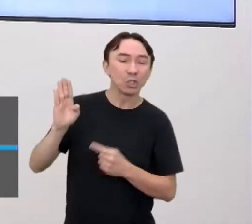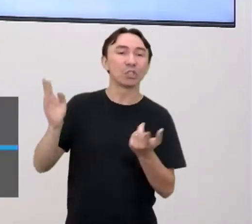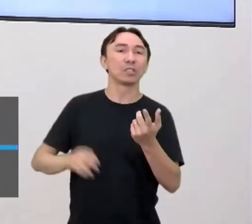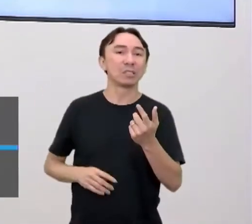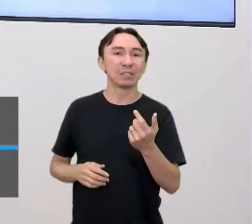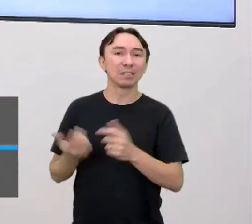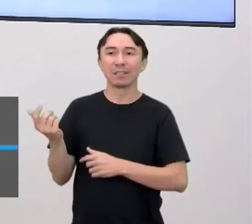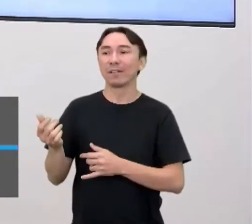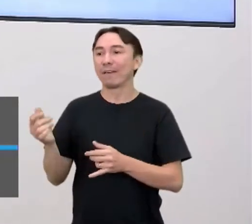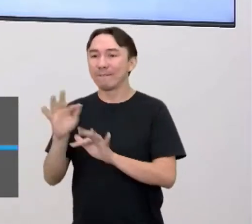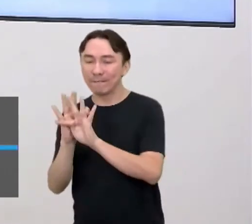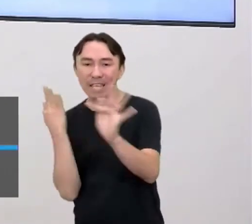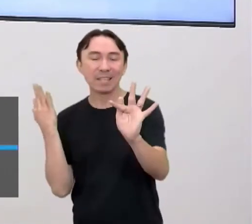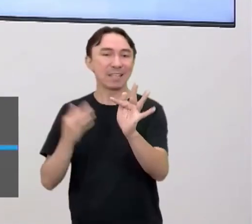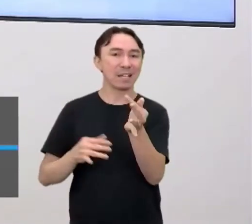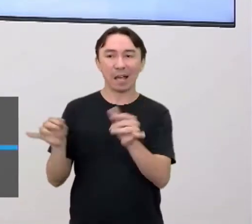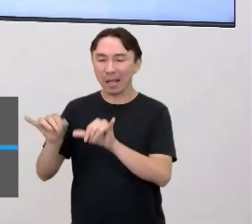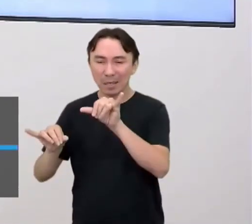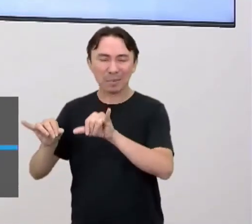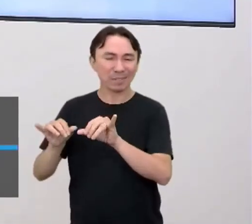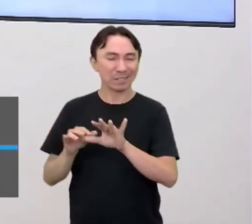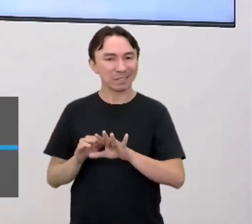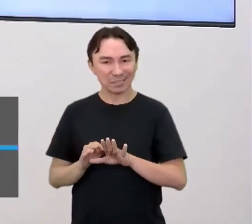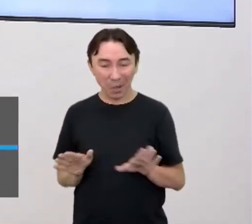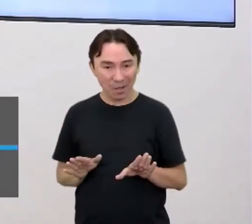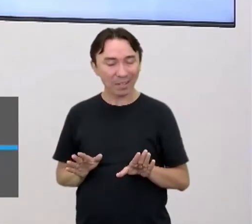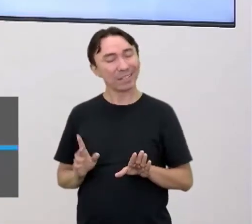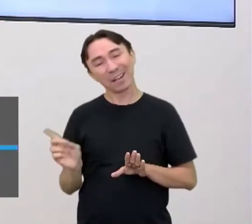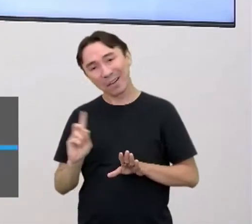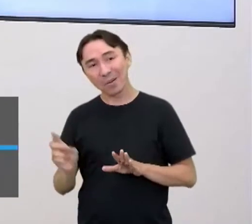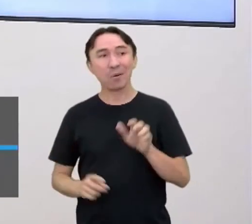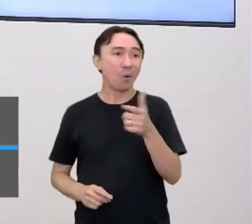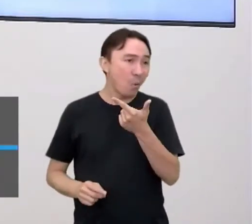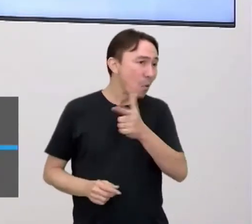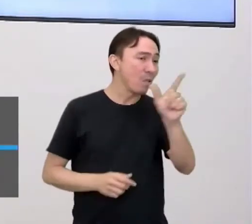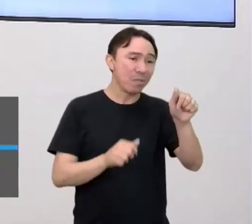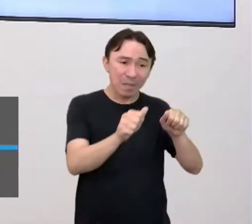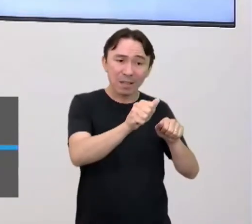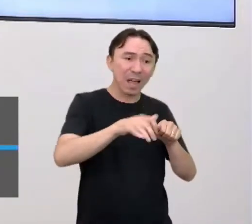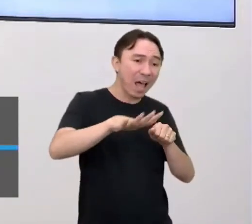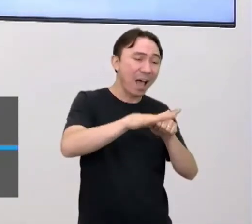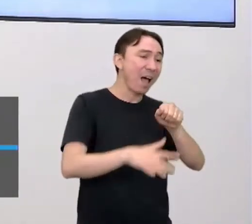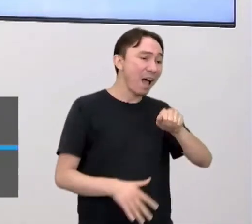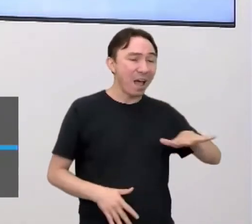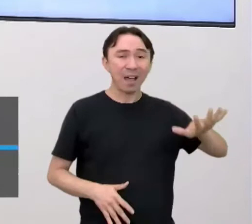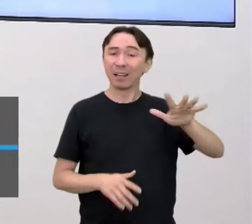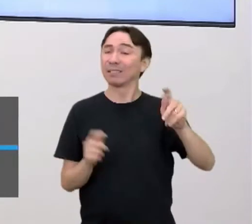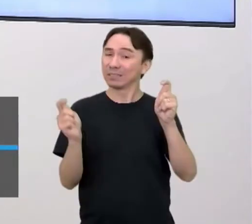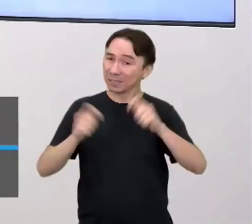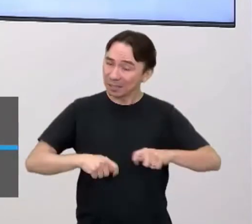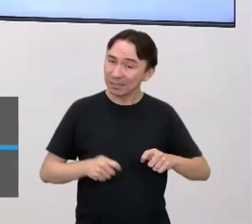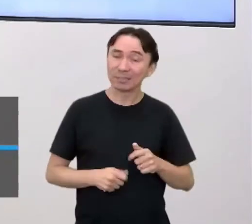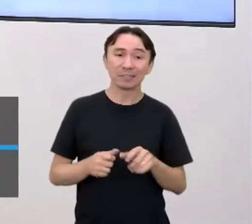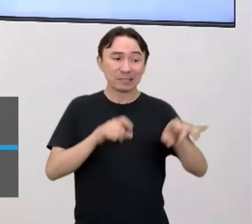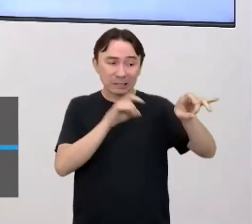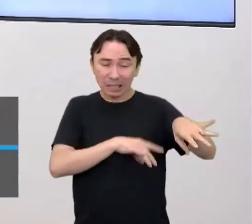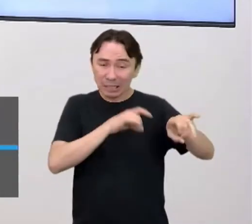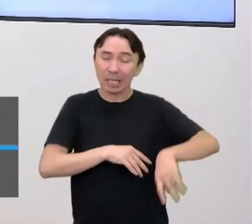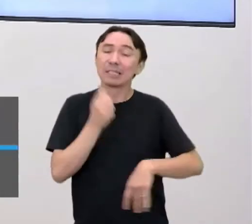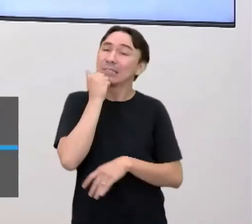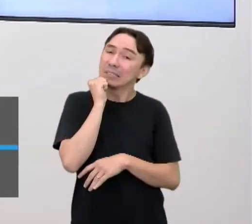qualquer área eu posso trabalhar com a metodologia científica. E a partir do questionamento, vão se chegando ali a